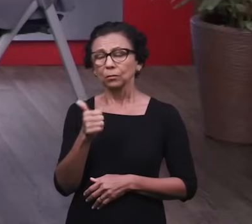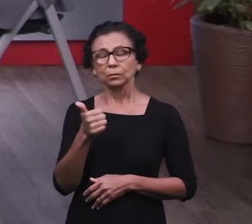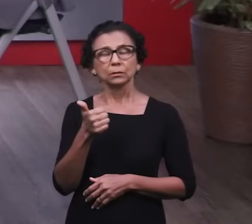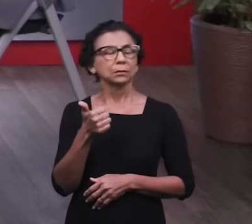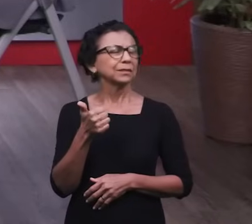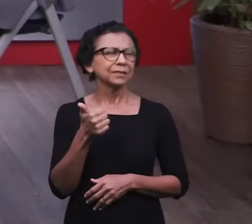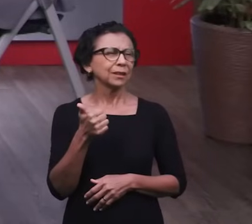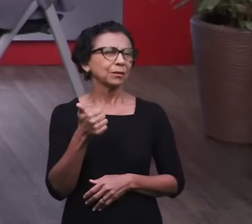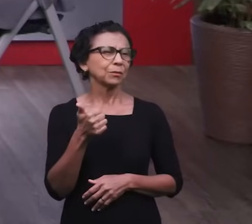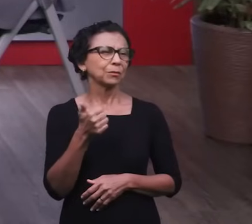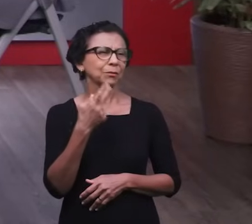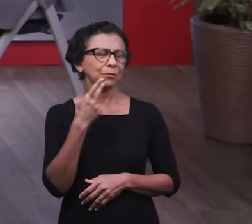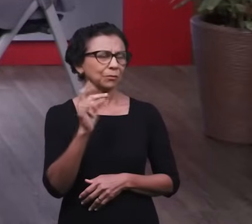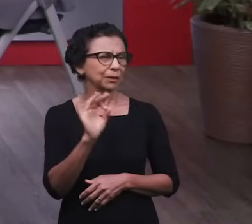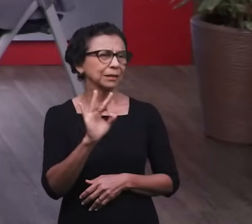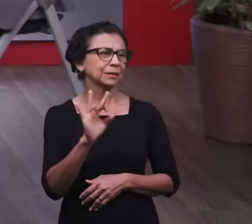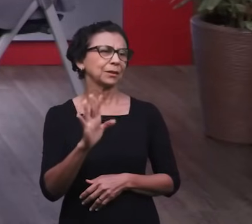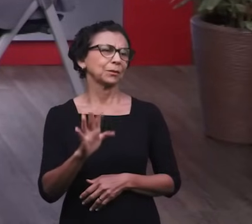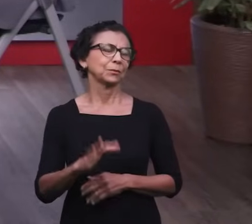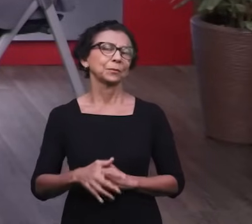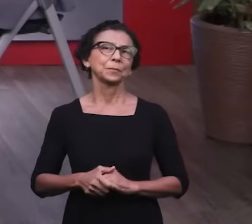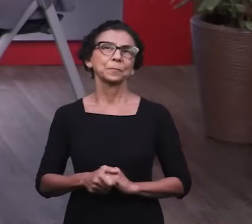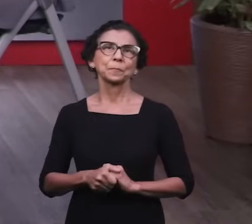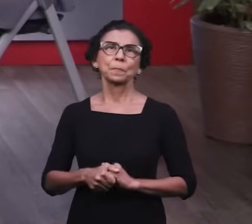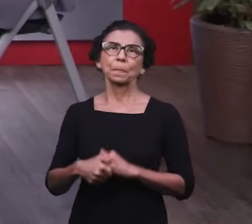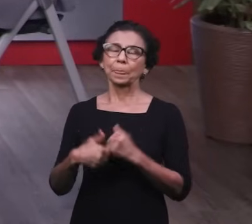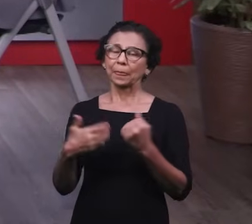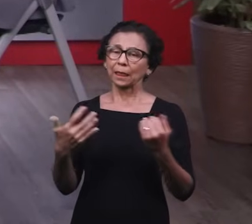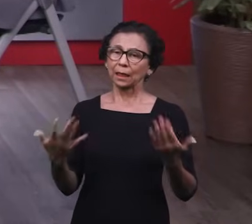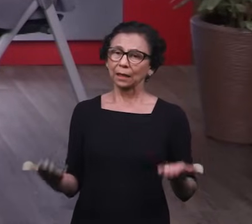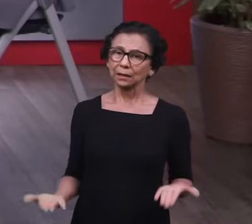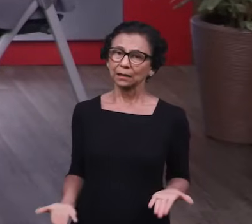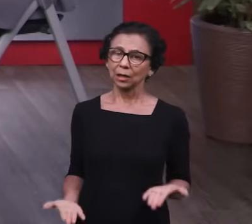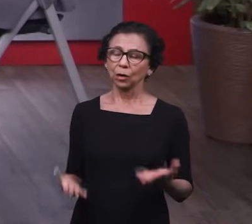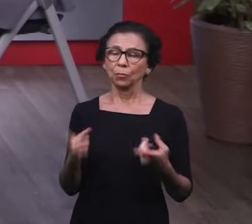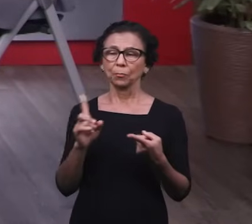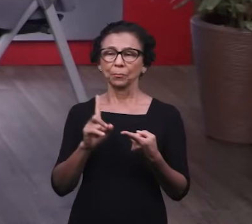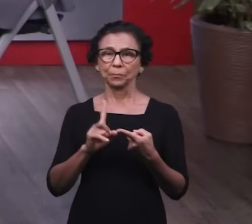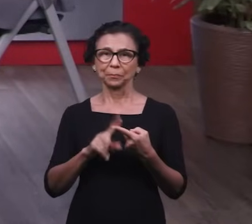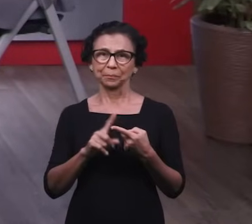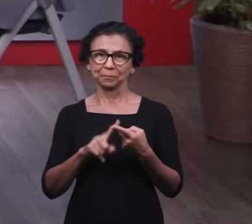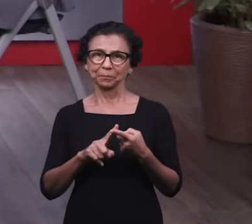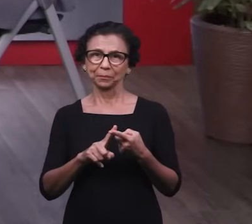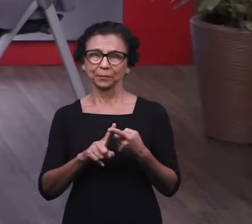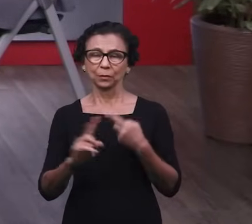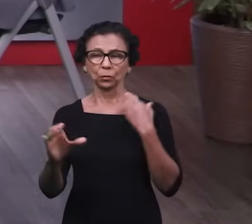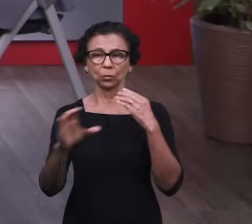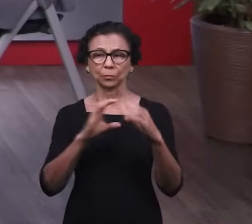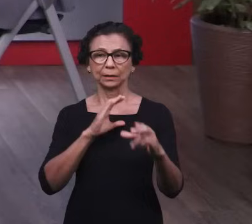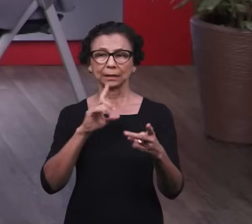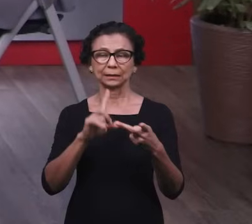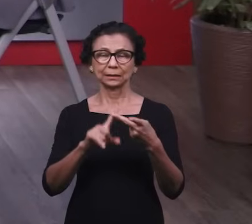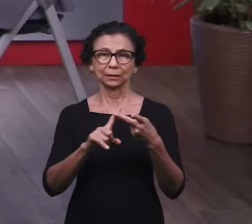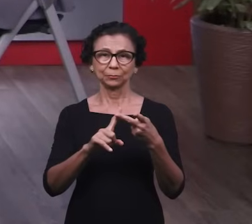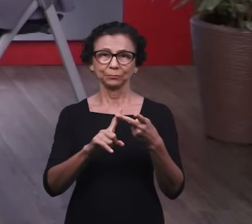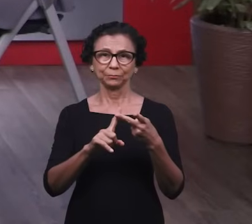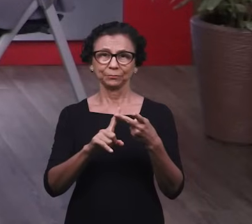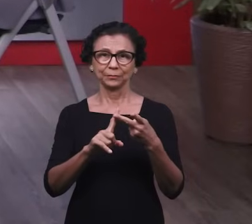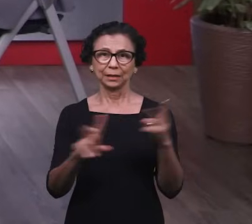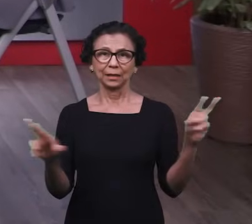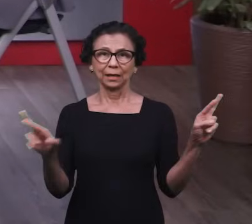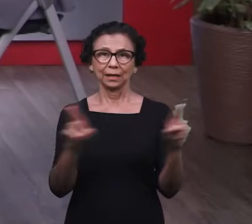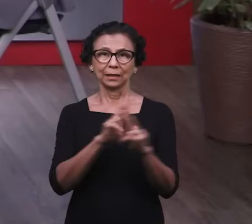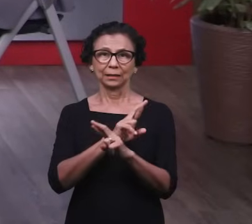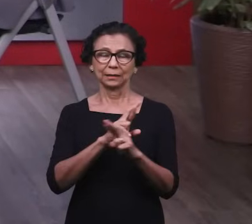falou, dos pilares do autismo, que é a comunicação, a interação e o interesse repetitivo e restrito. Então,